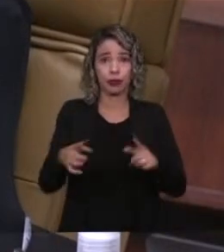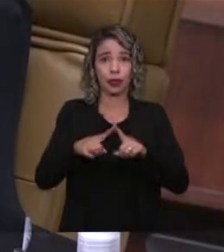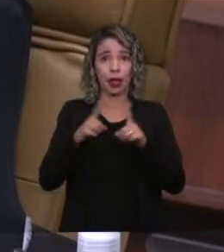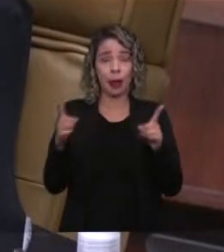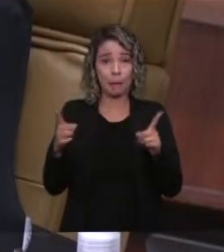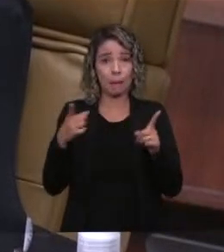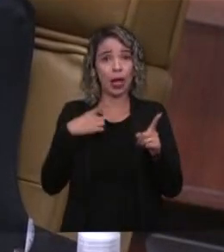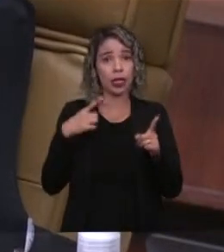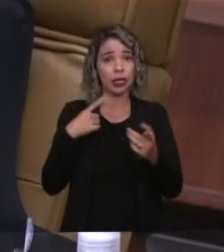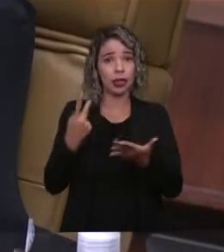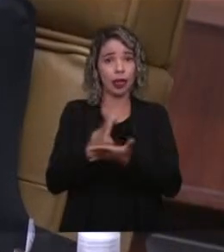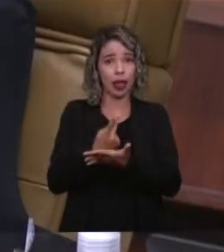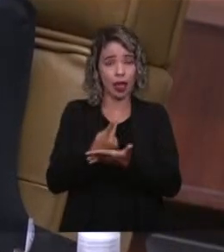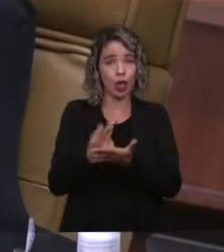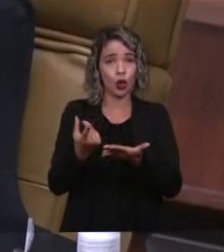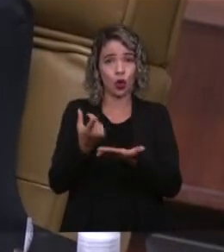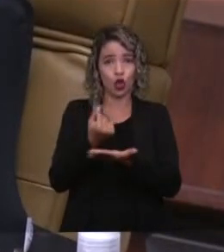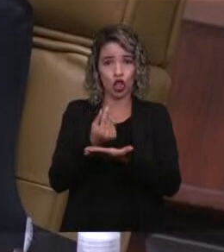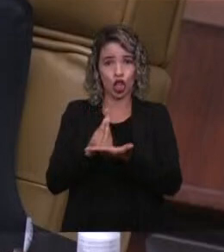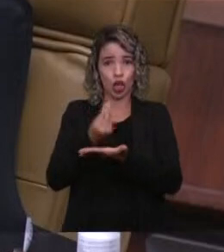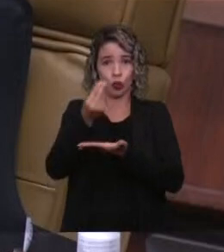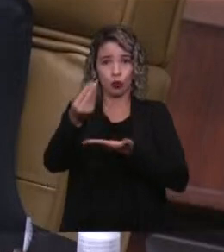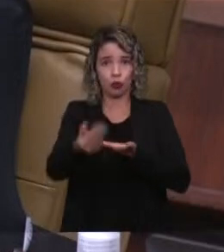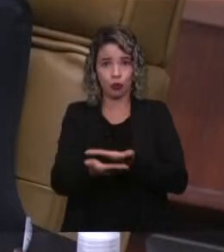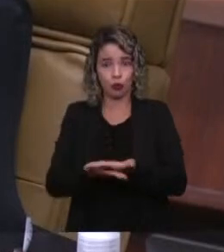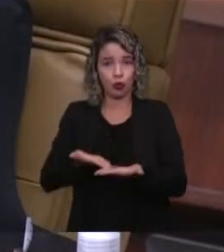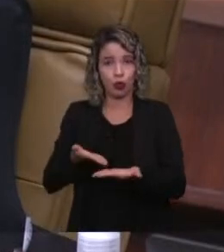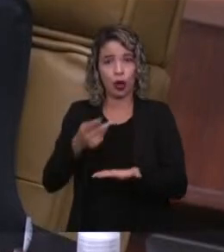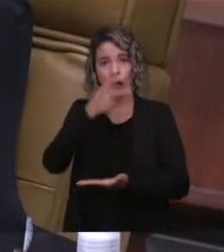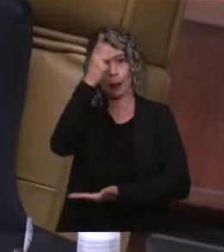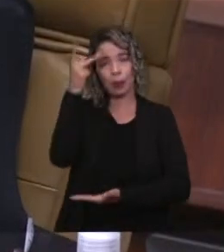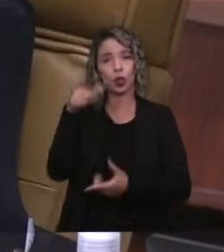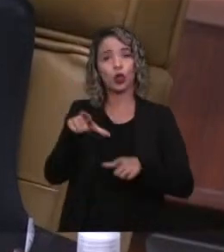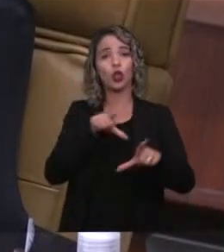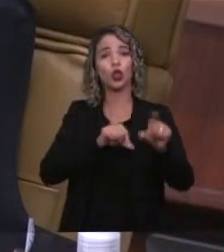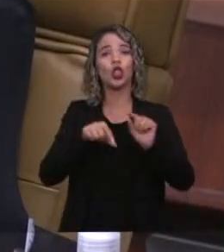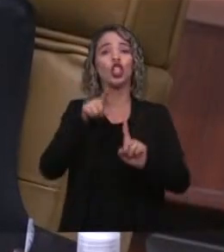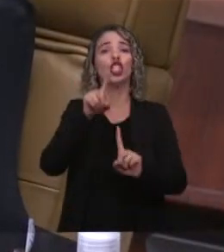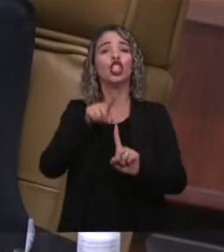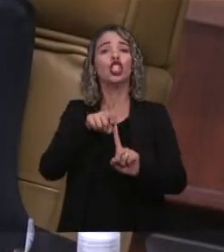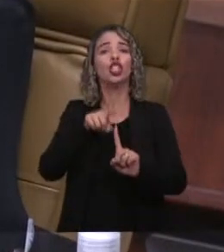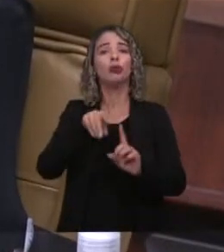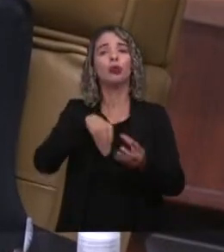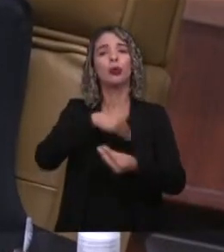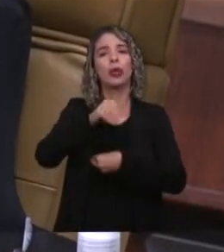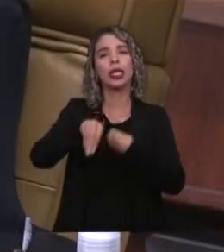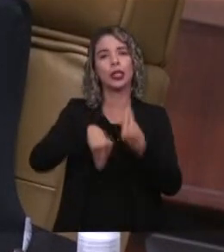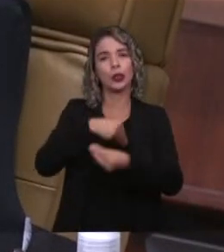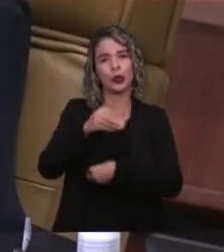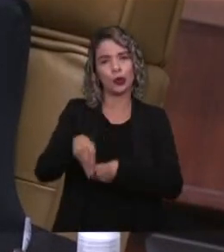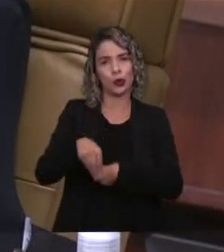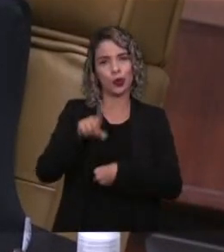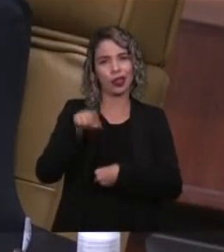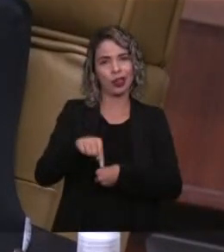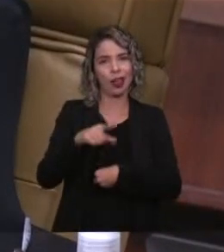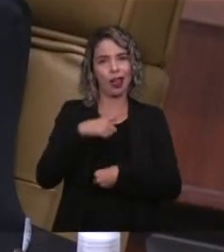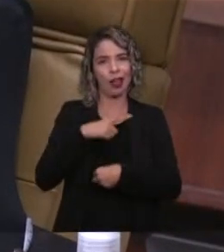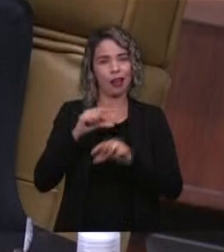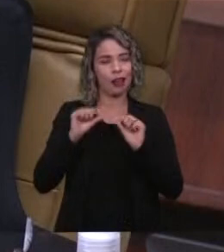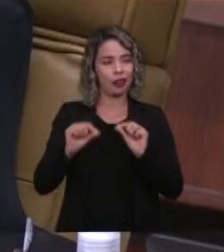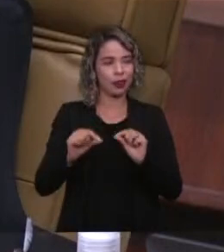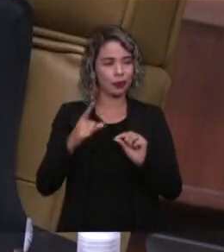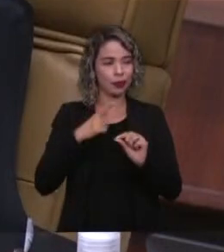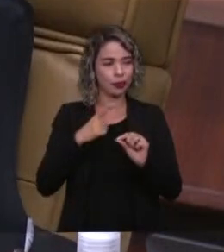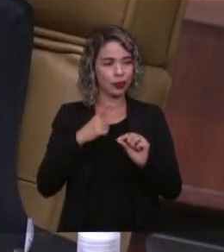de lavagem de dinheiro, o legislador optou pelo chamado tipo alternativo misto, também conhecido como delito